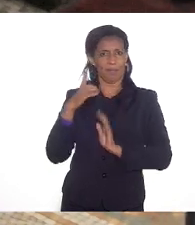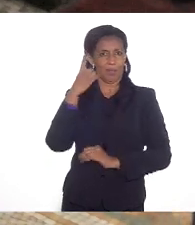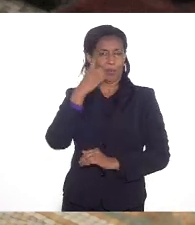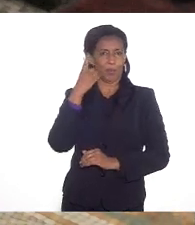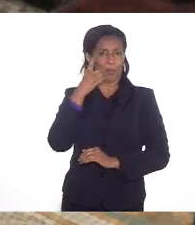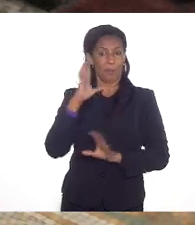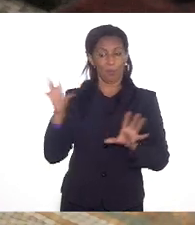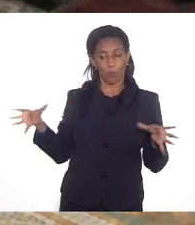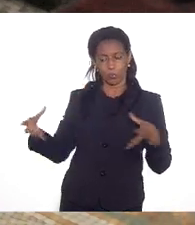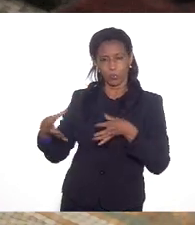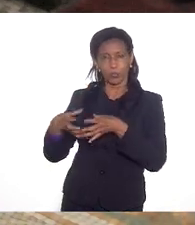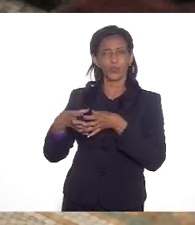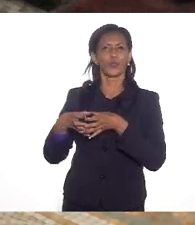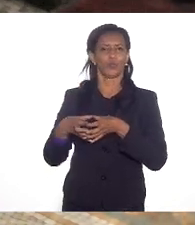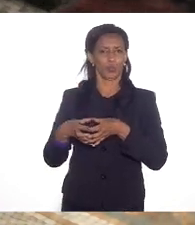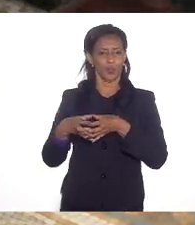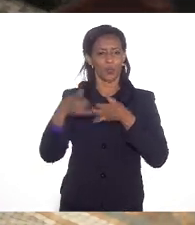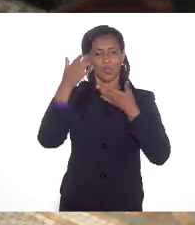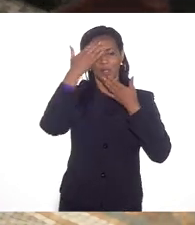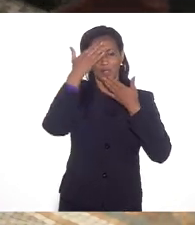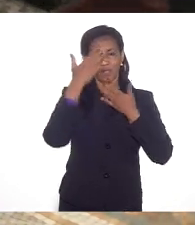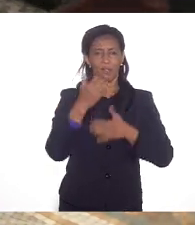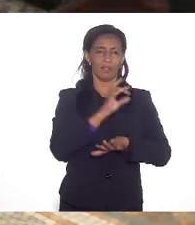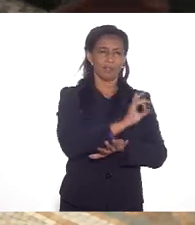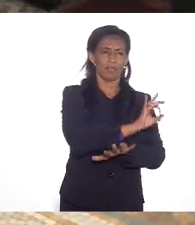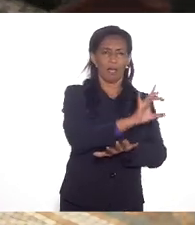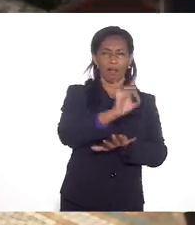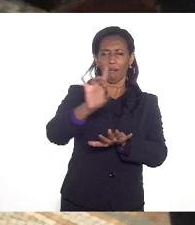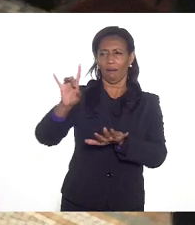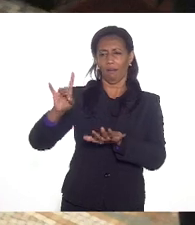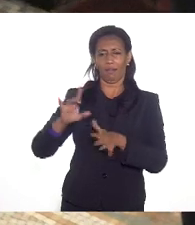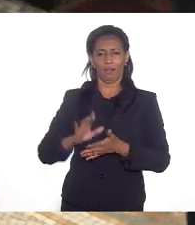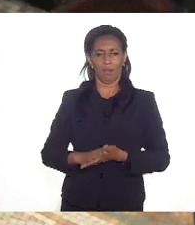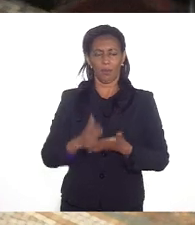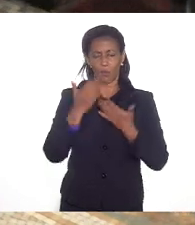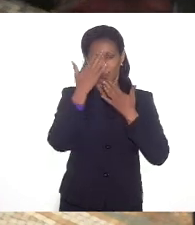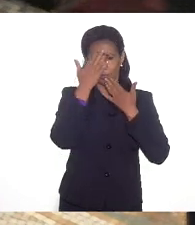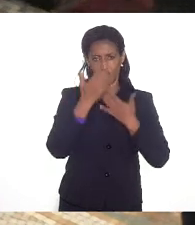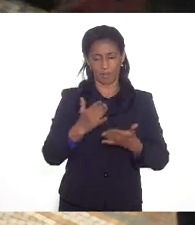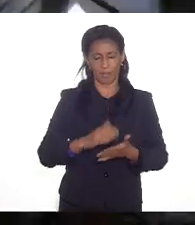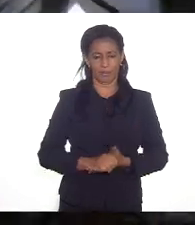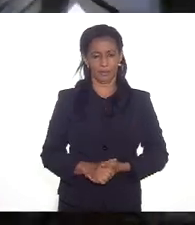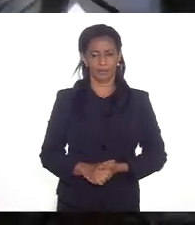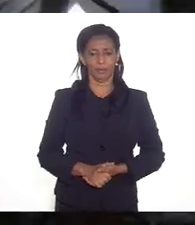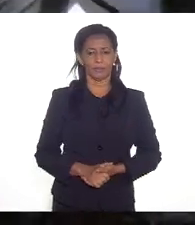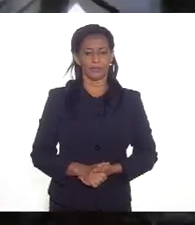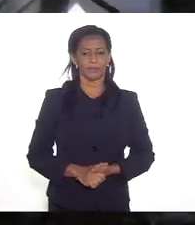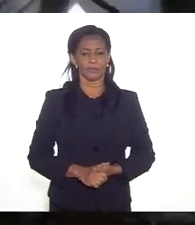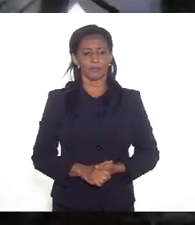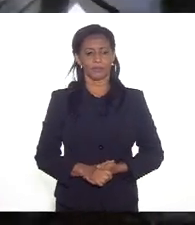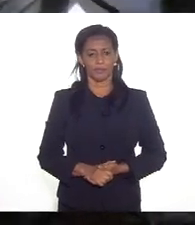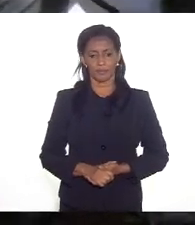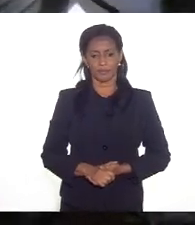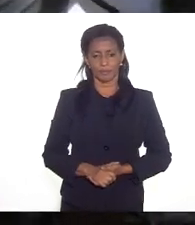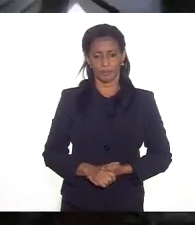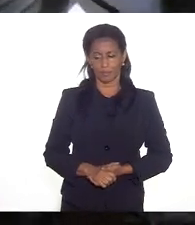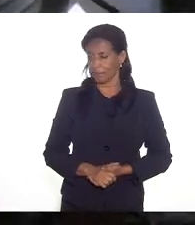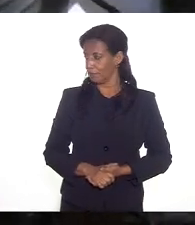é pela coletividade e agradecer a cada um de vocês obrigado presidente do